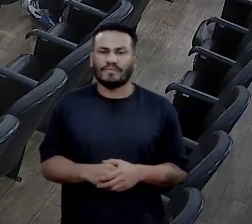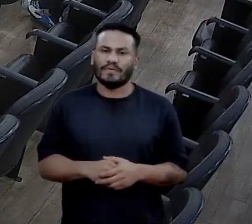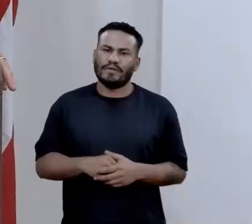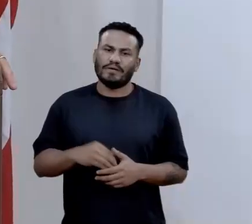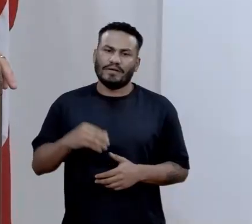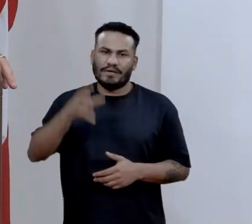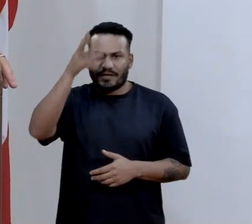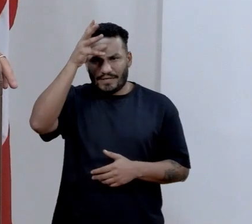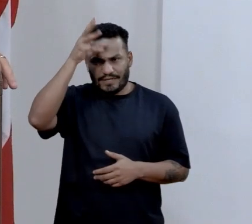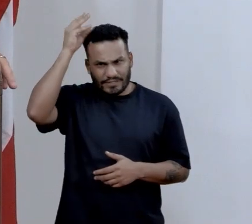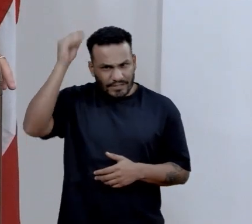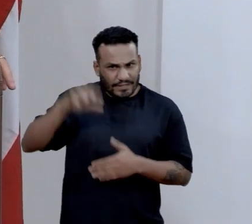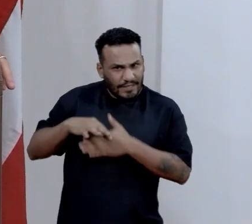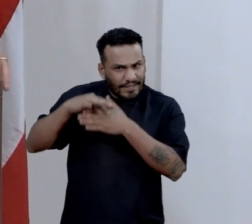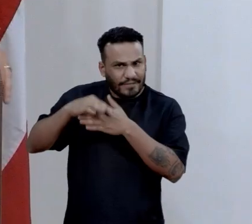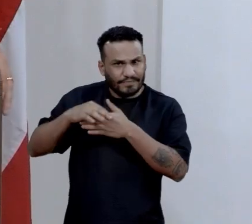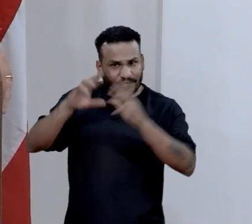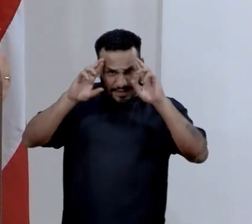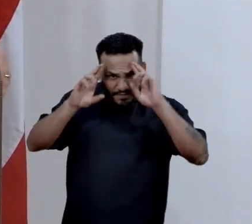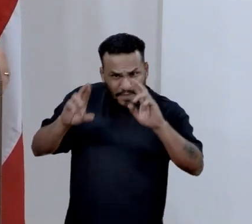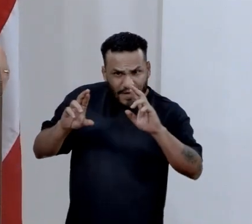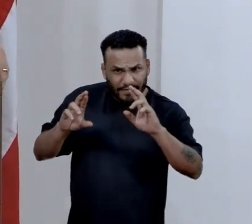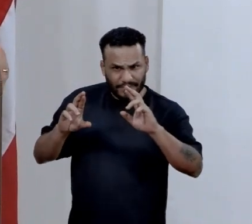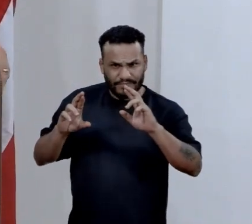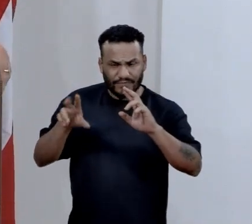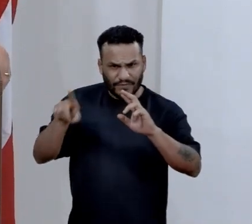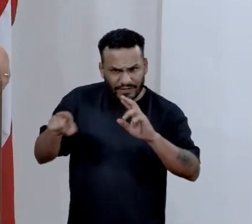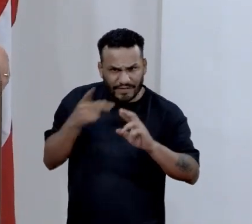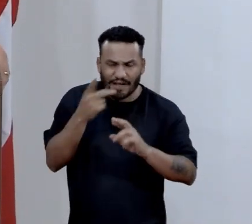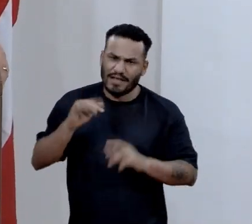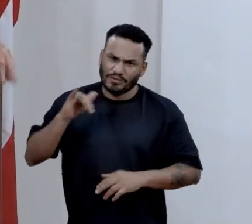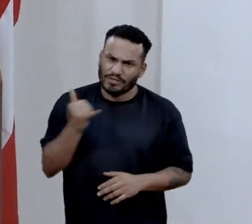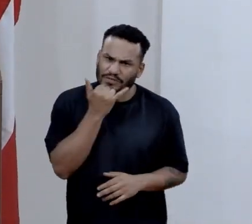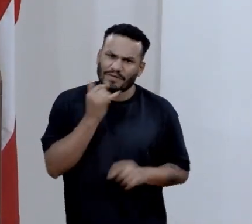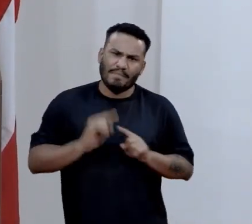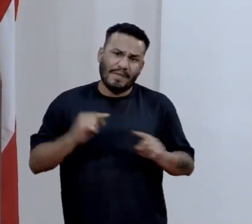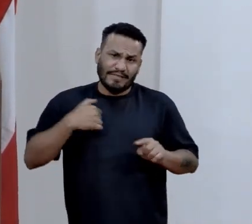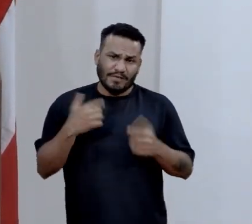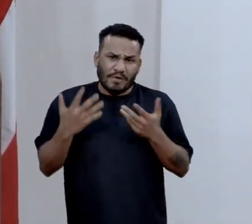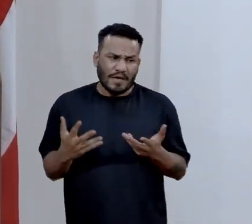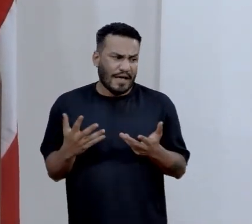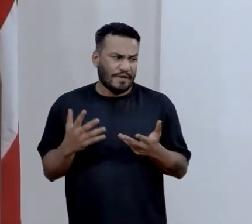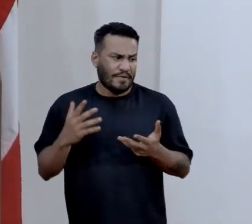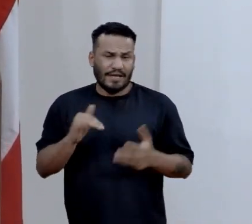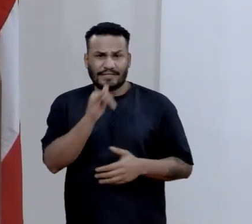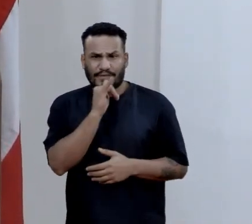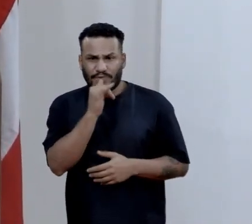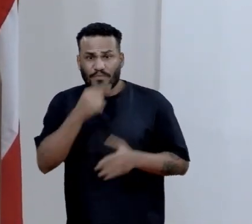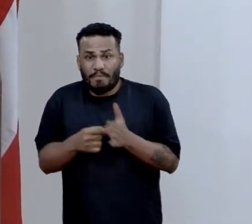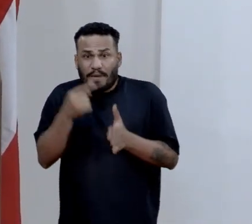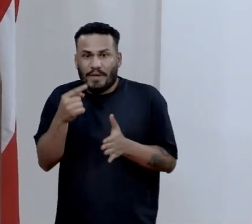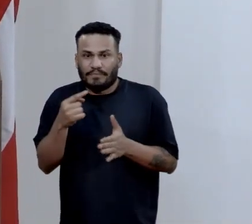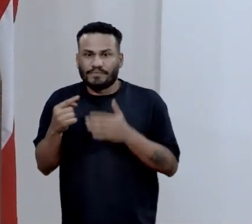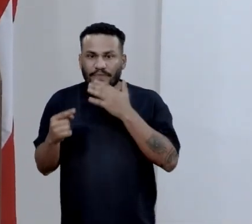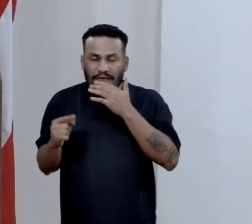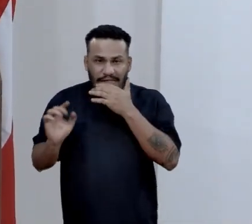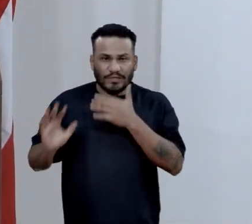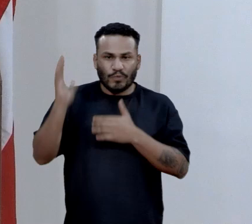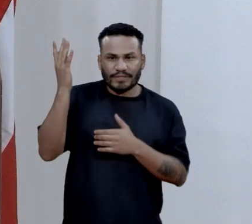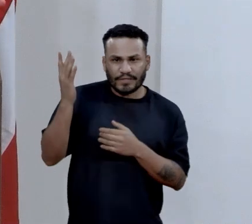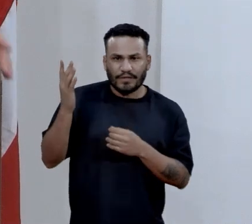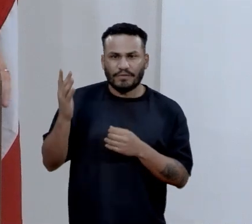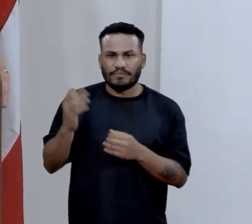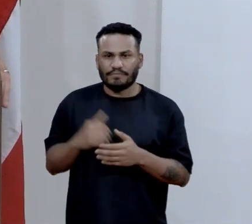Vereador Alexandre Matias, líder do governo, respeito a sua fala, a sua justificativa, mas eu quero aqui dar alguns exemplos. Primeiro, essa situação que